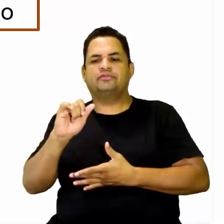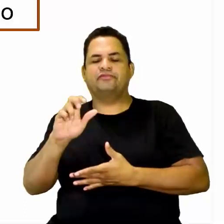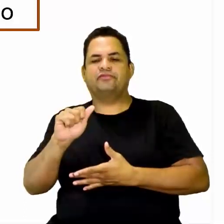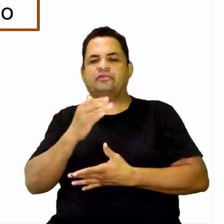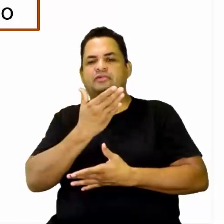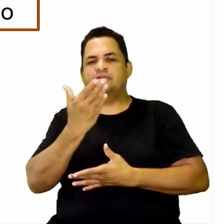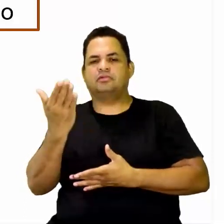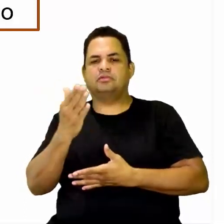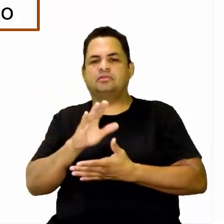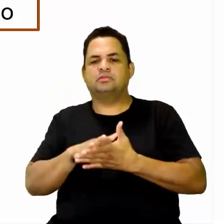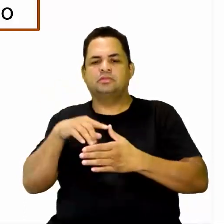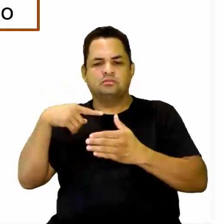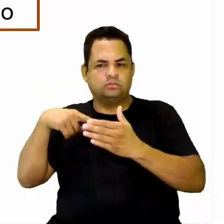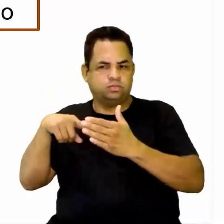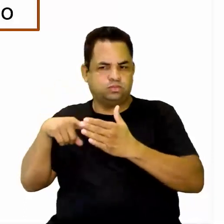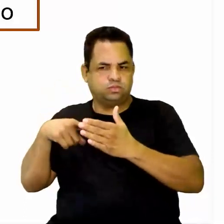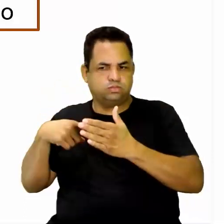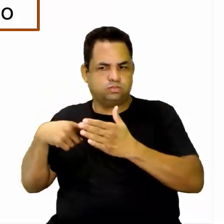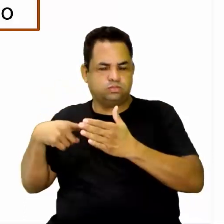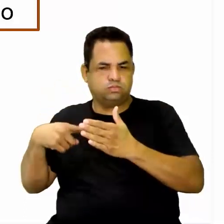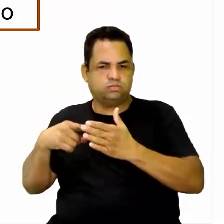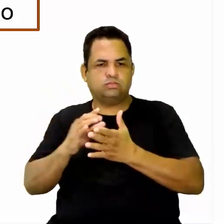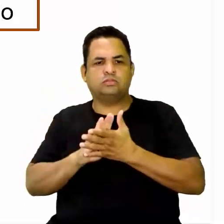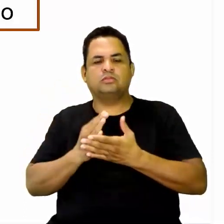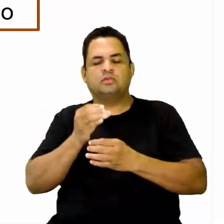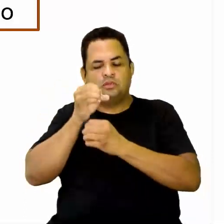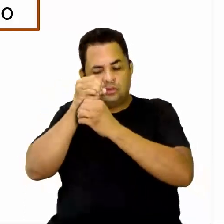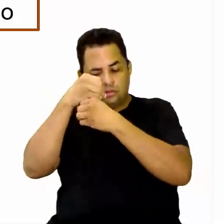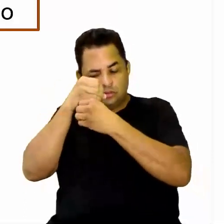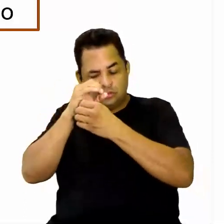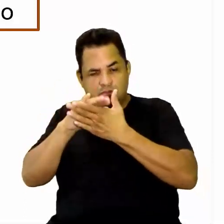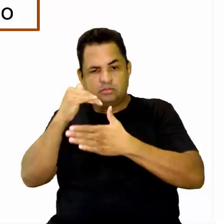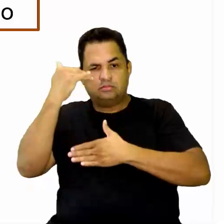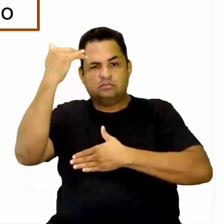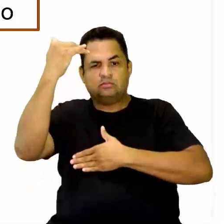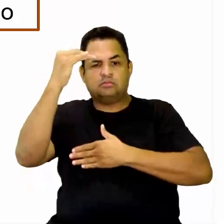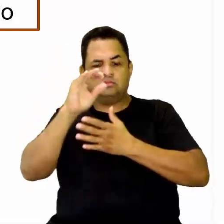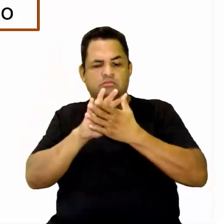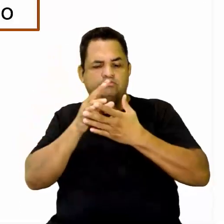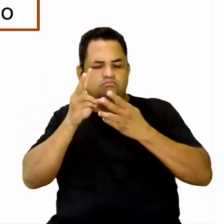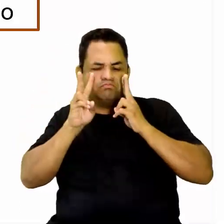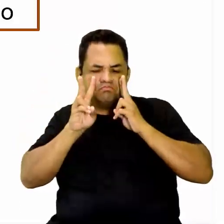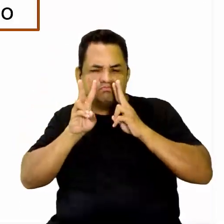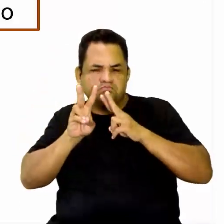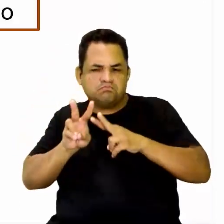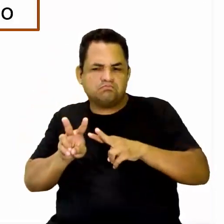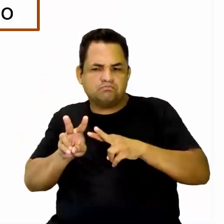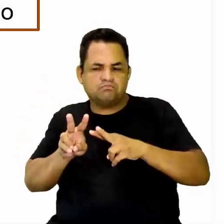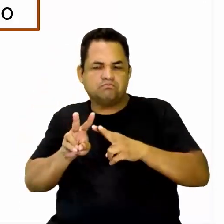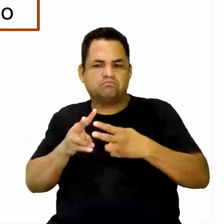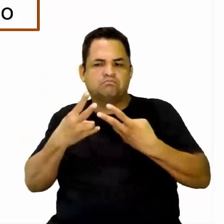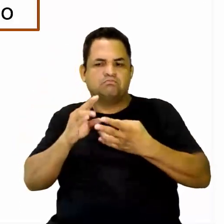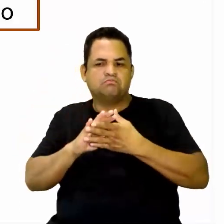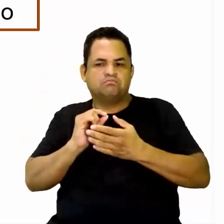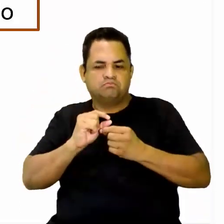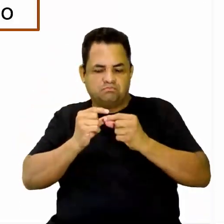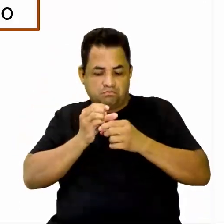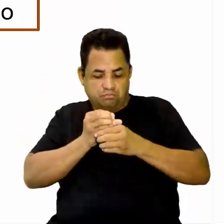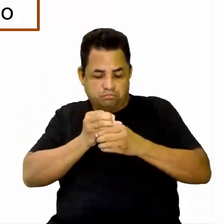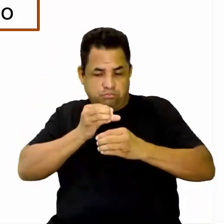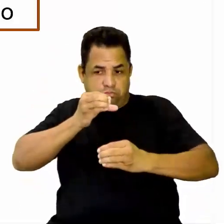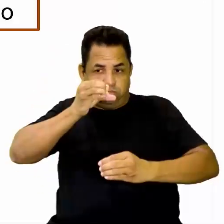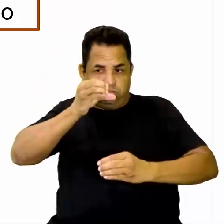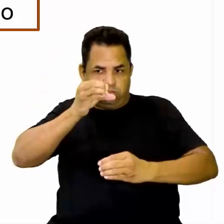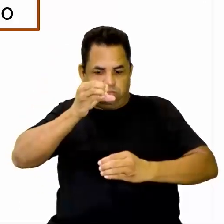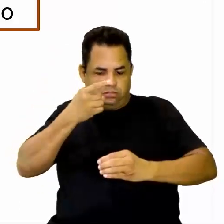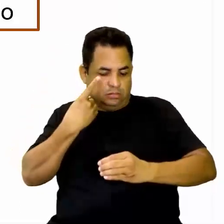ultracentrífuga, tá bom? O que o microscópio faz? O ultramicroscópio, ele dá um alcance, né? Ele aumenta a